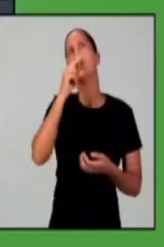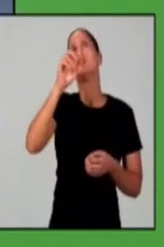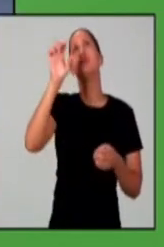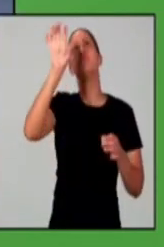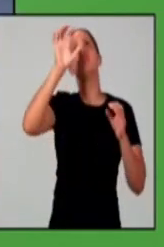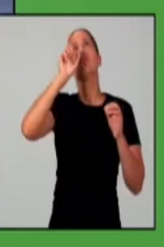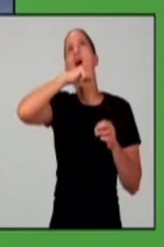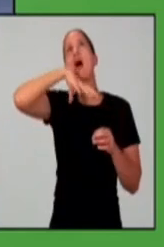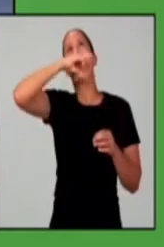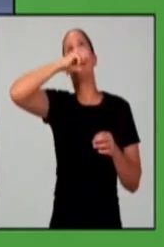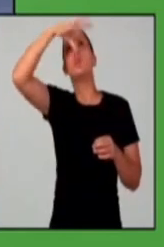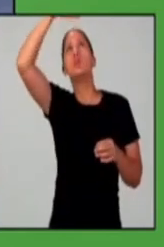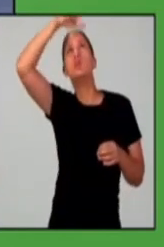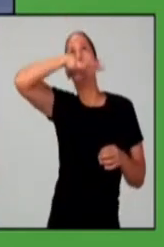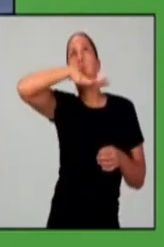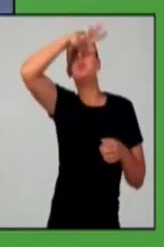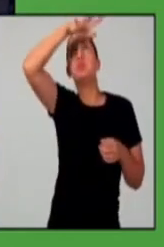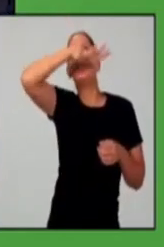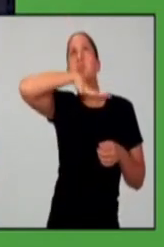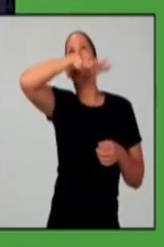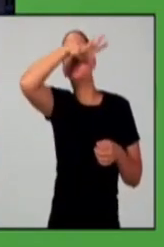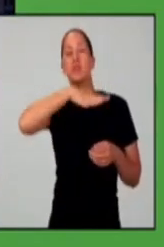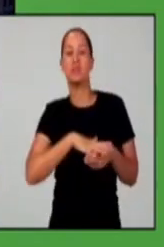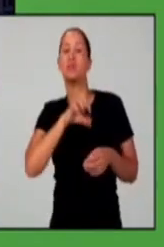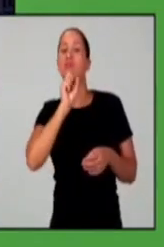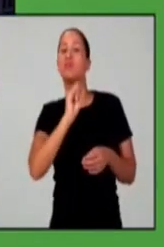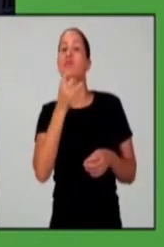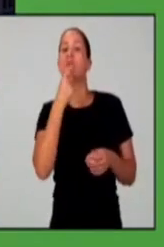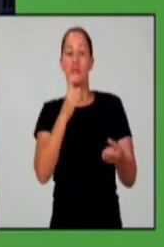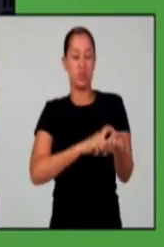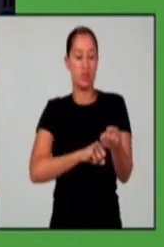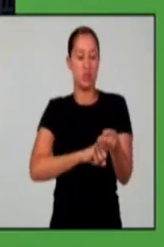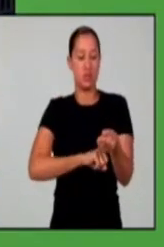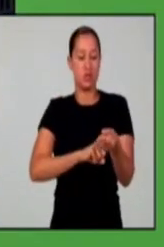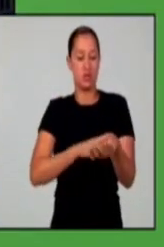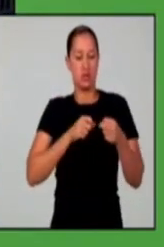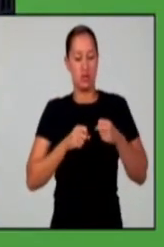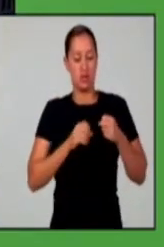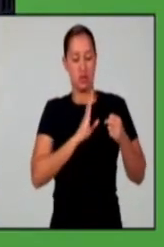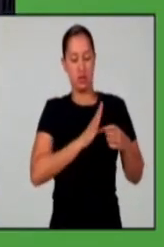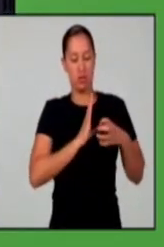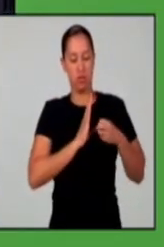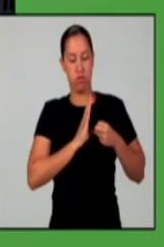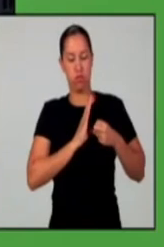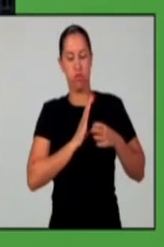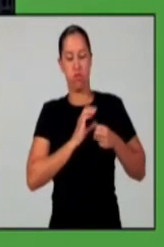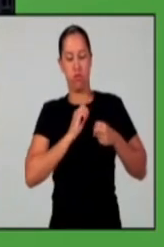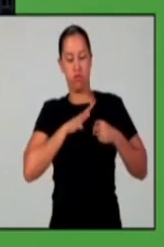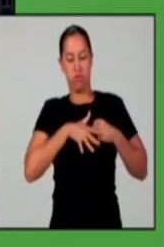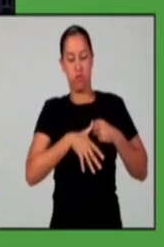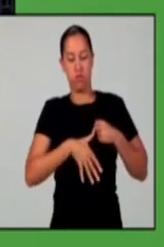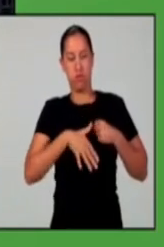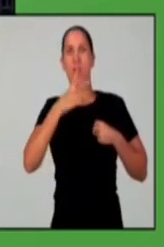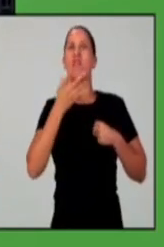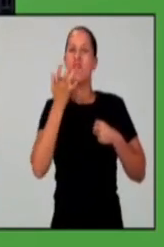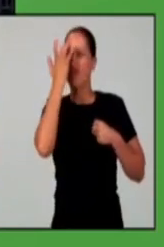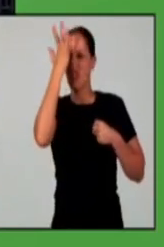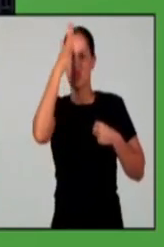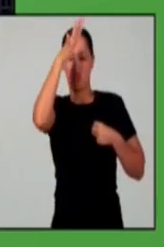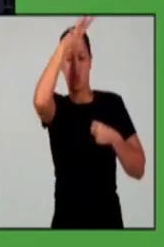gravidade. Devido à força da gravidade, imagina. Quando o sangue vai do coração para as pernas, ele conta com a ajuda da força da